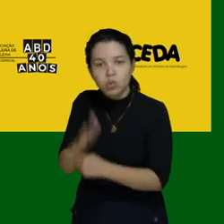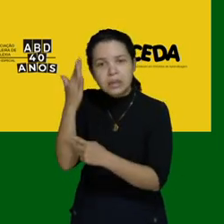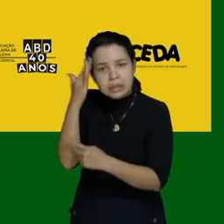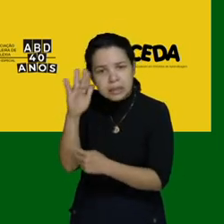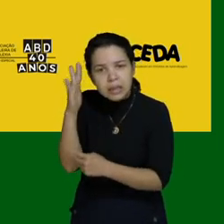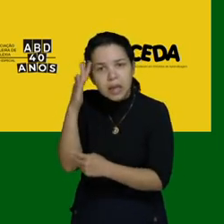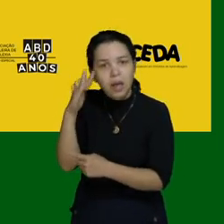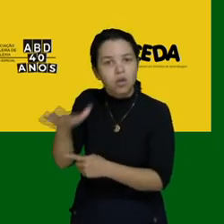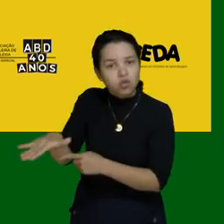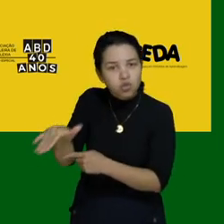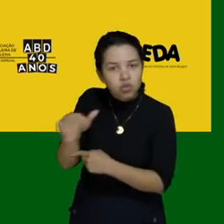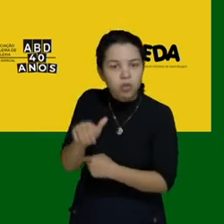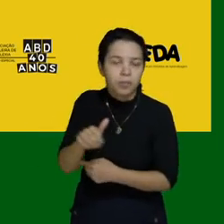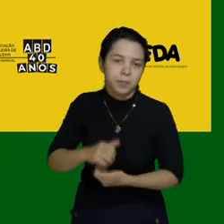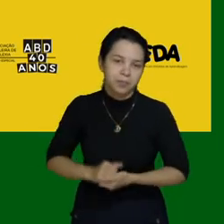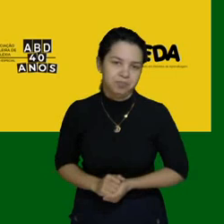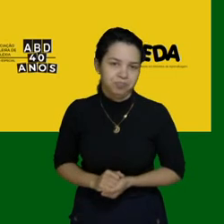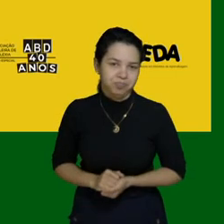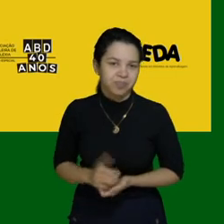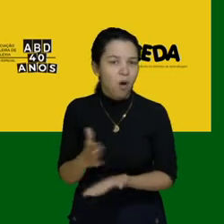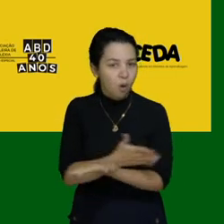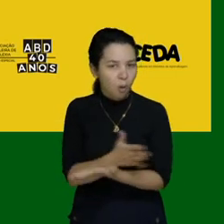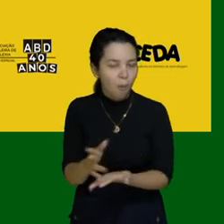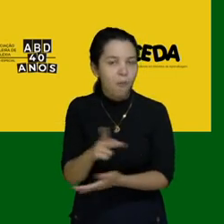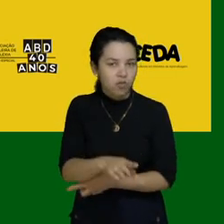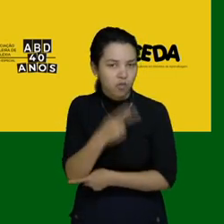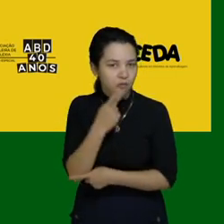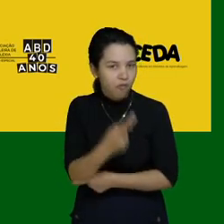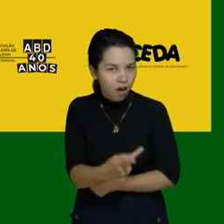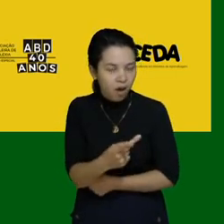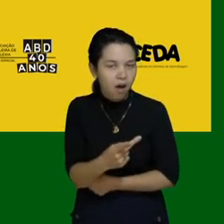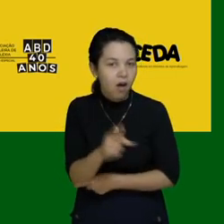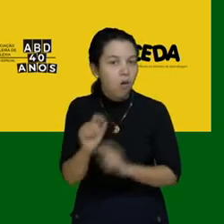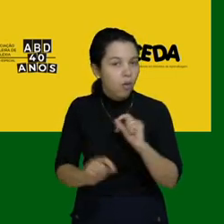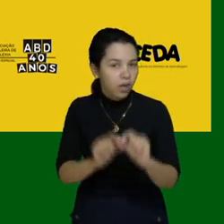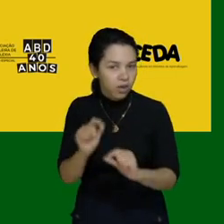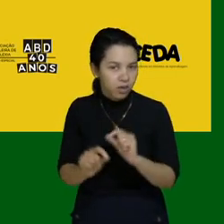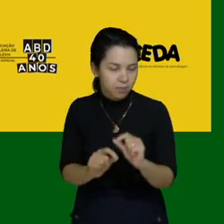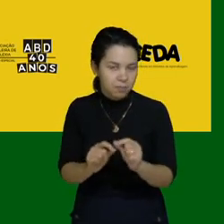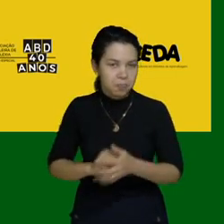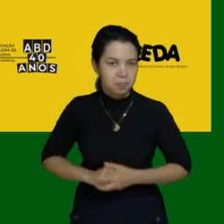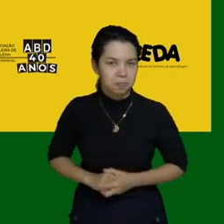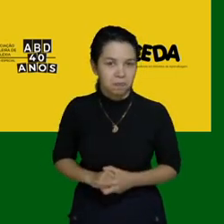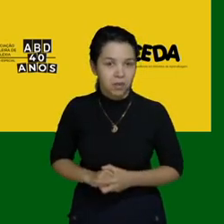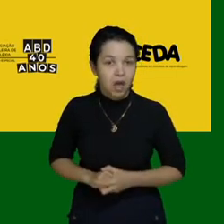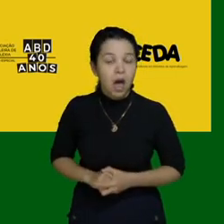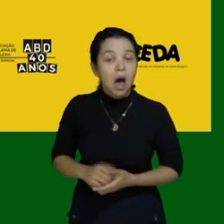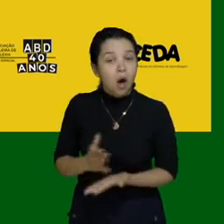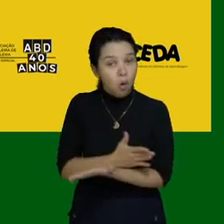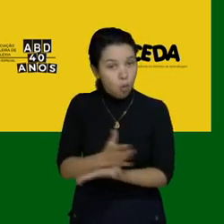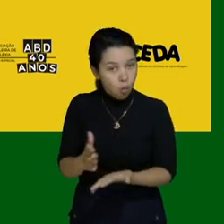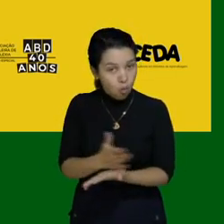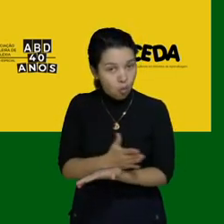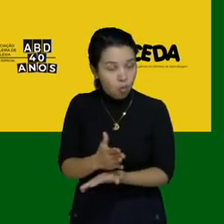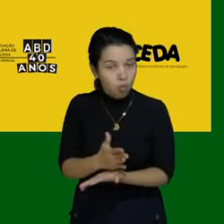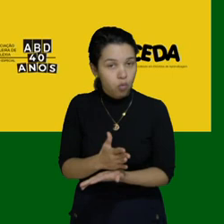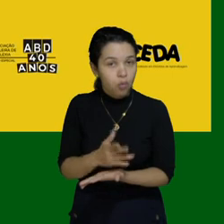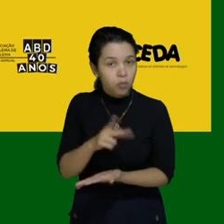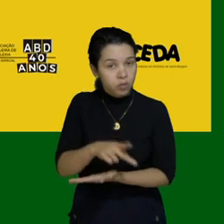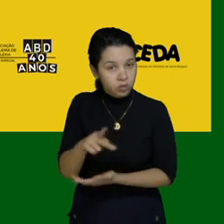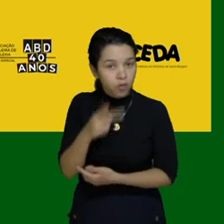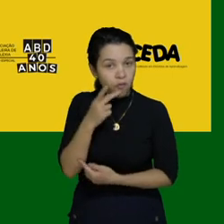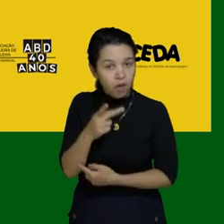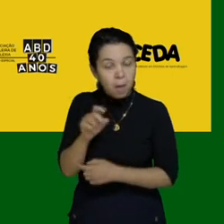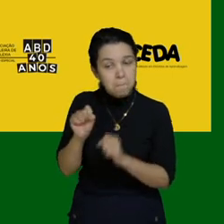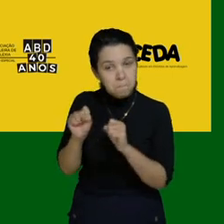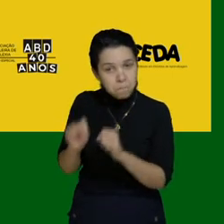piscar o olho é uma coisa bem importante anota aí quando muitos professores deixam o aluno gravar quando eu piscar o olho pode começar a gravar que